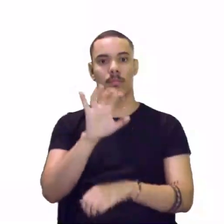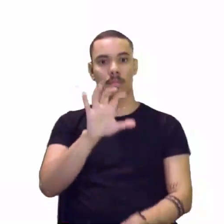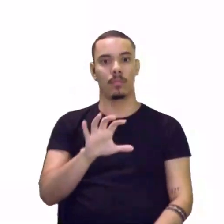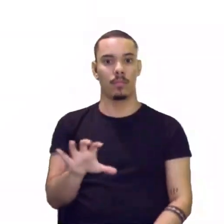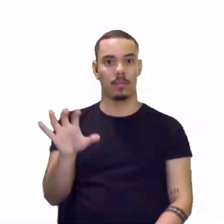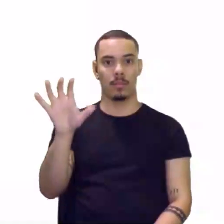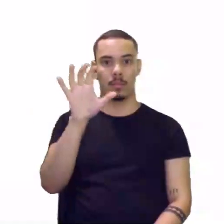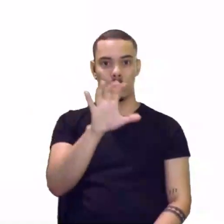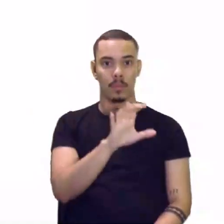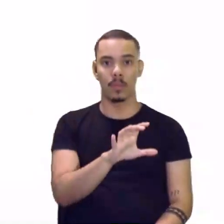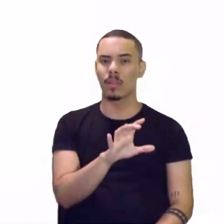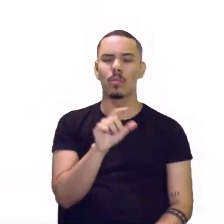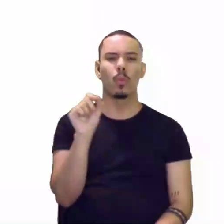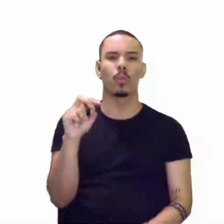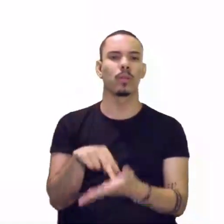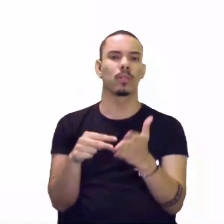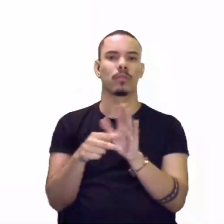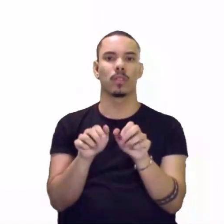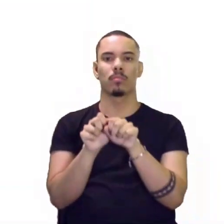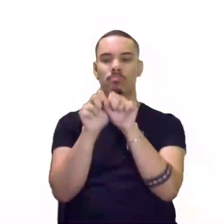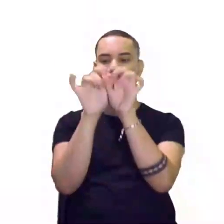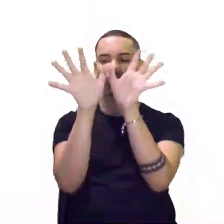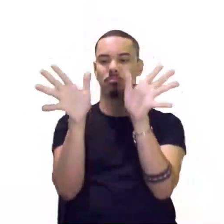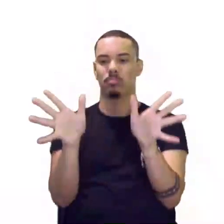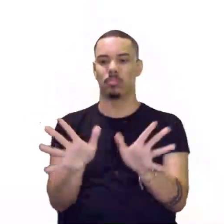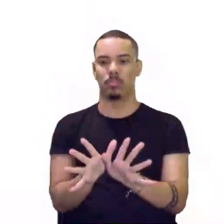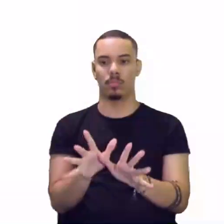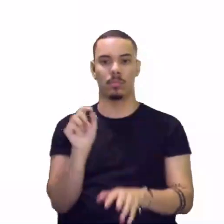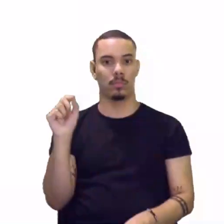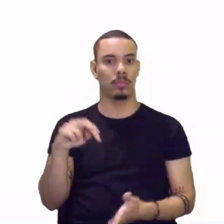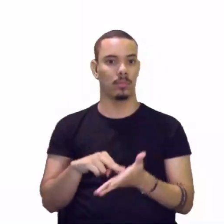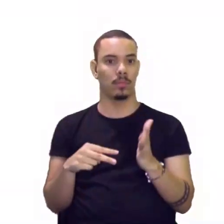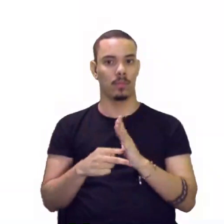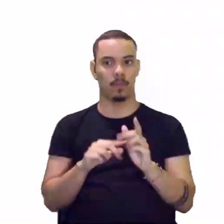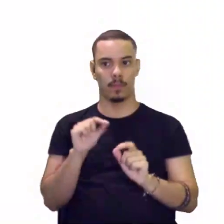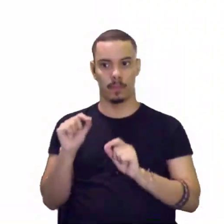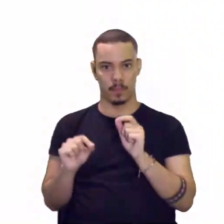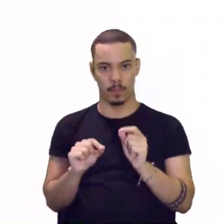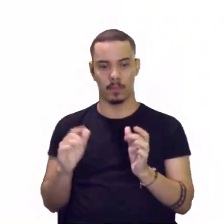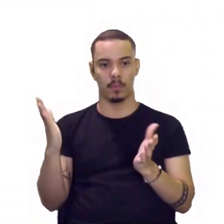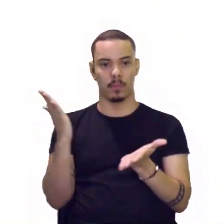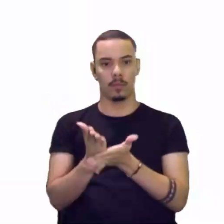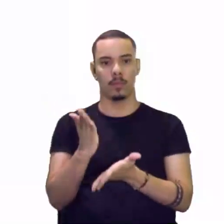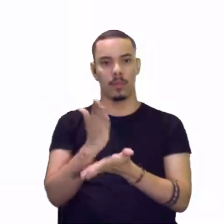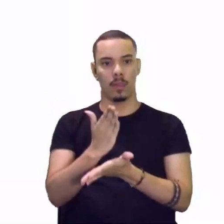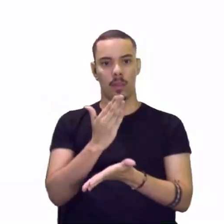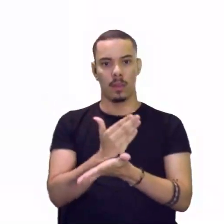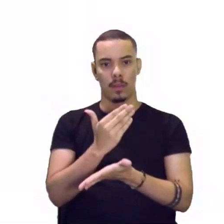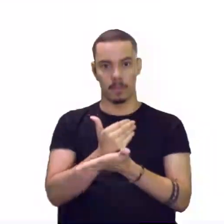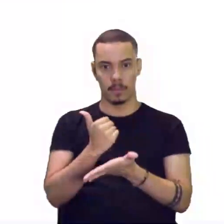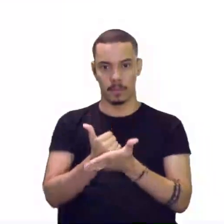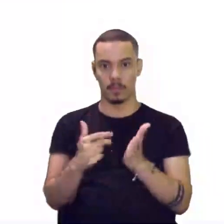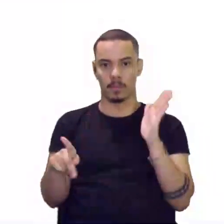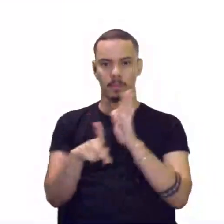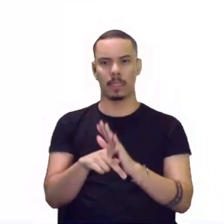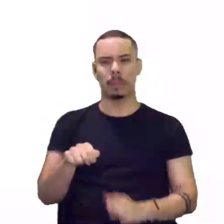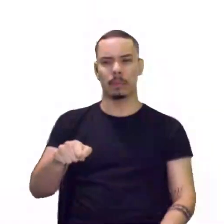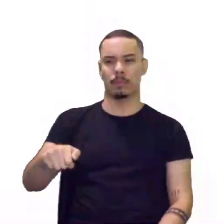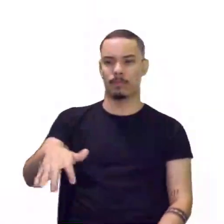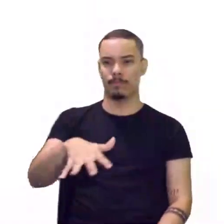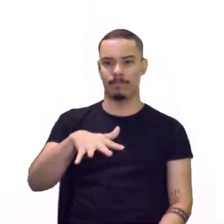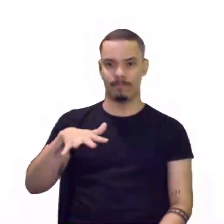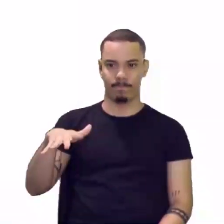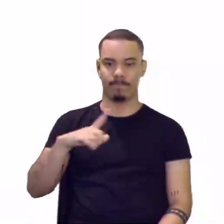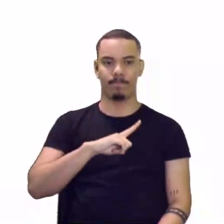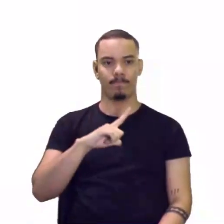sobre regionalização. Isso. Então, o que é a regionalização, professor Jorge? Divisão de um extenso espaço